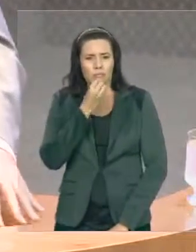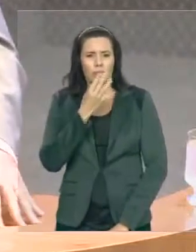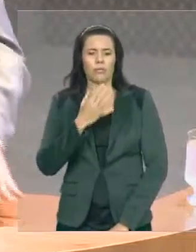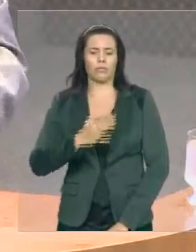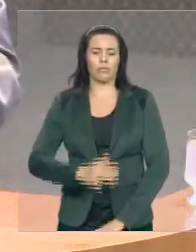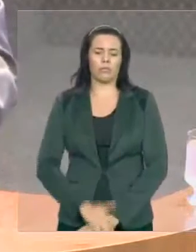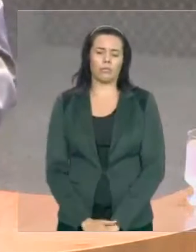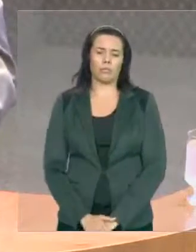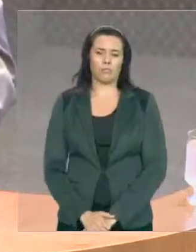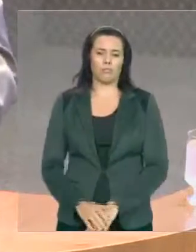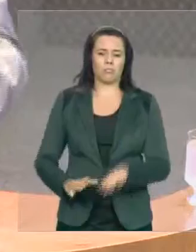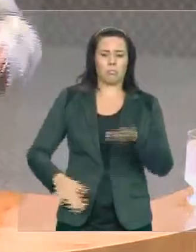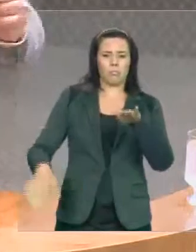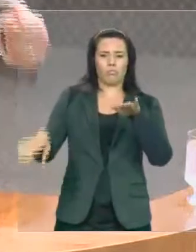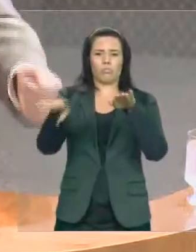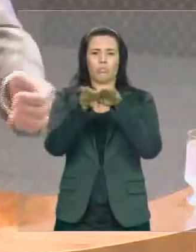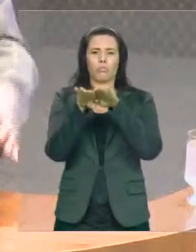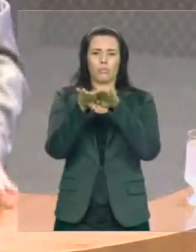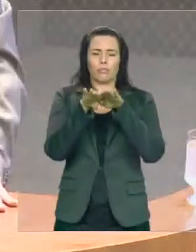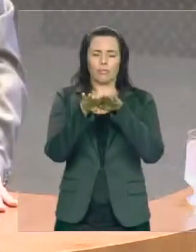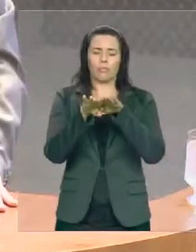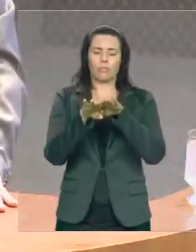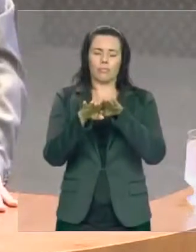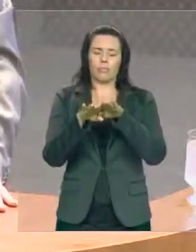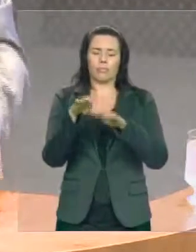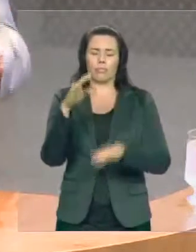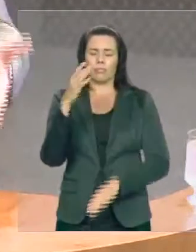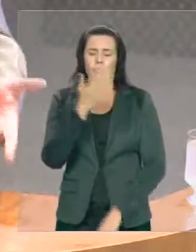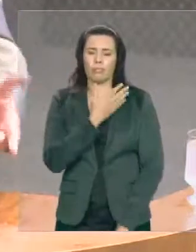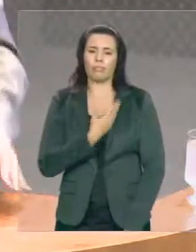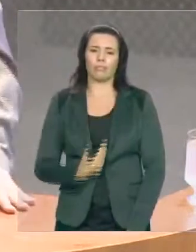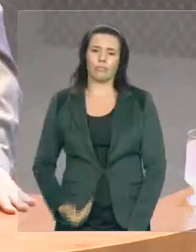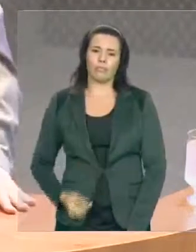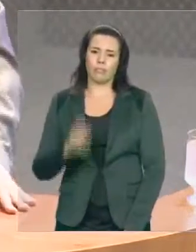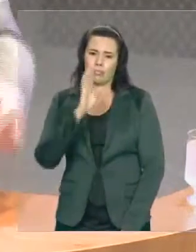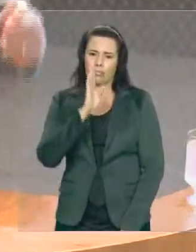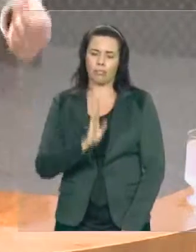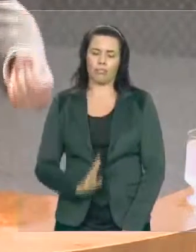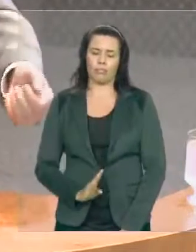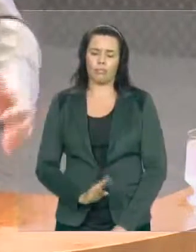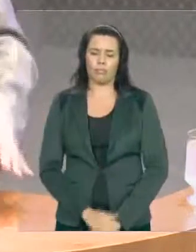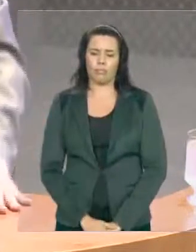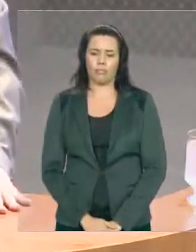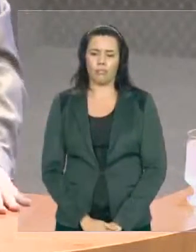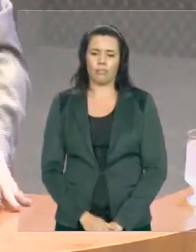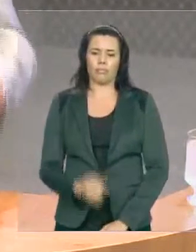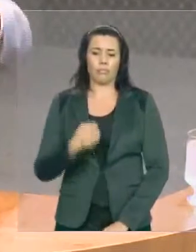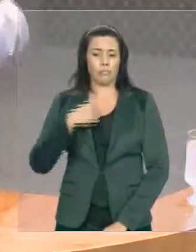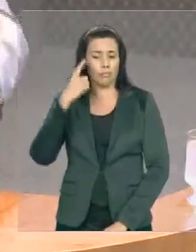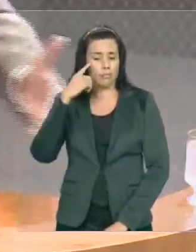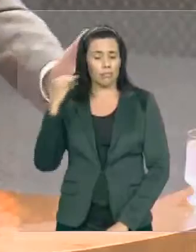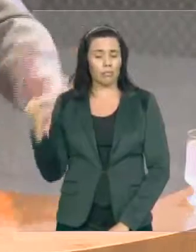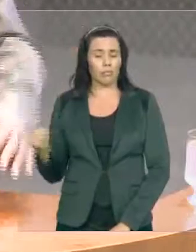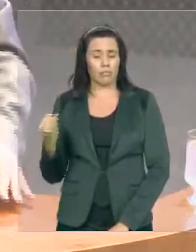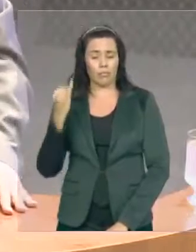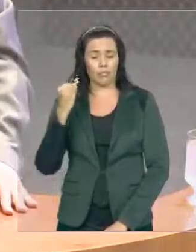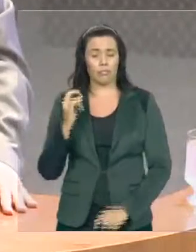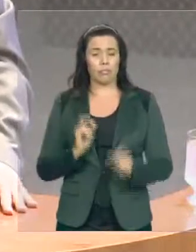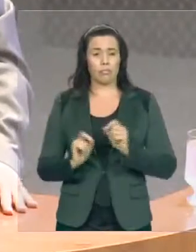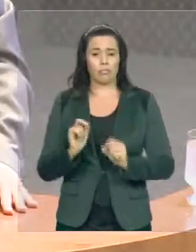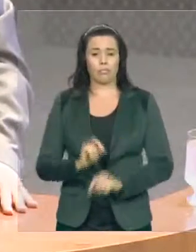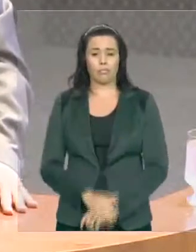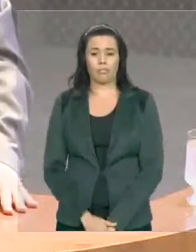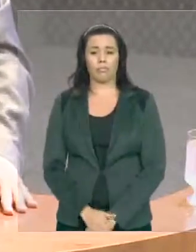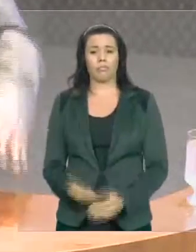fiscalizar a sua atuação, para que ele não se equivoque. É fato que seria importante ter como representante no